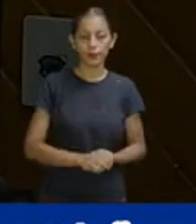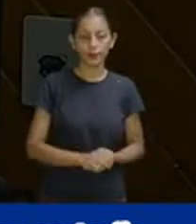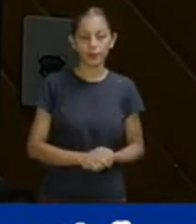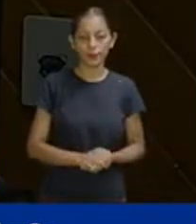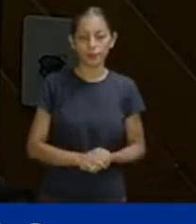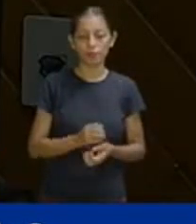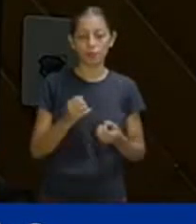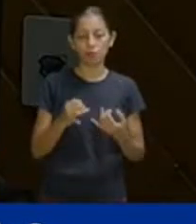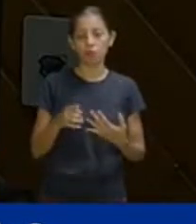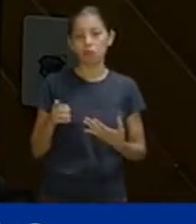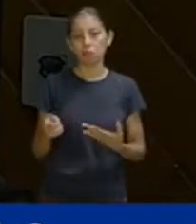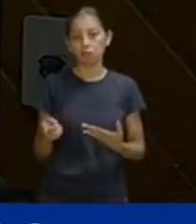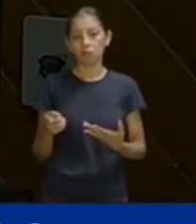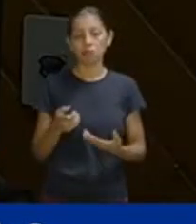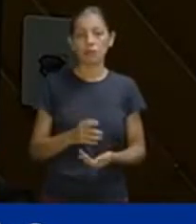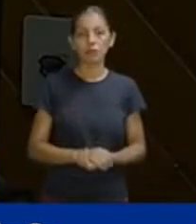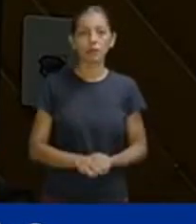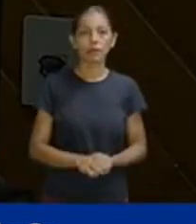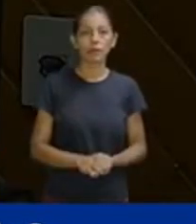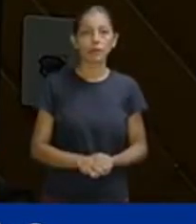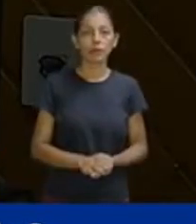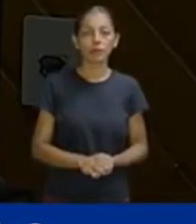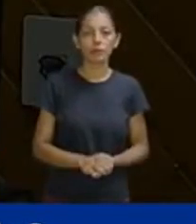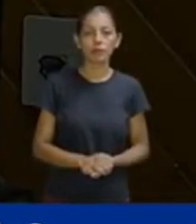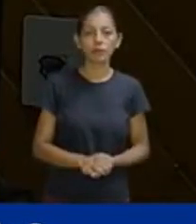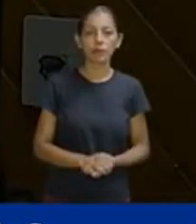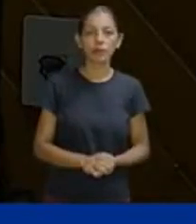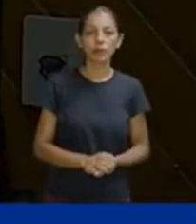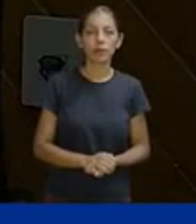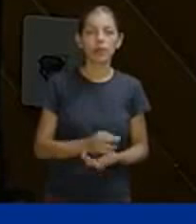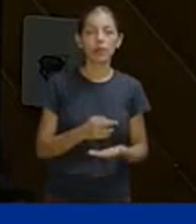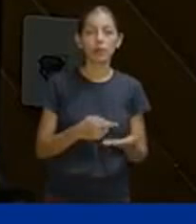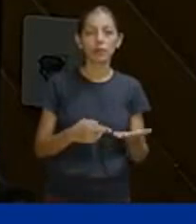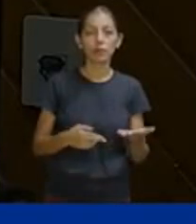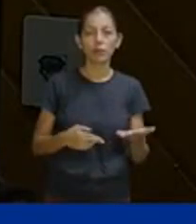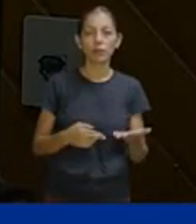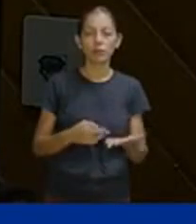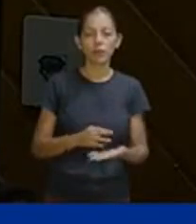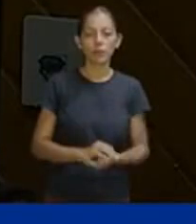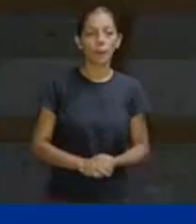qualquer omissão, contradição ou obscuridade. O relatório, senhor presidente.